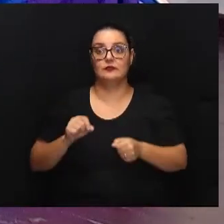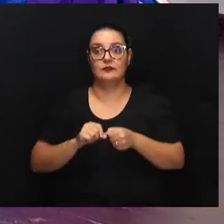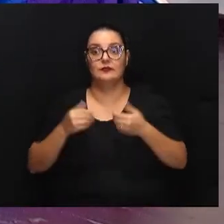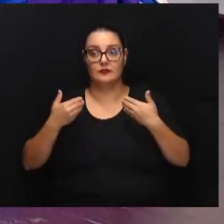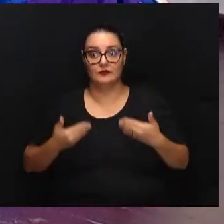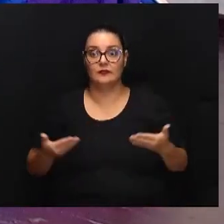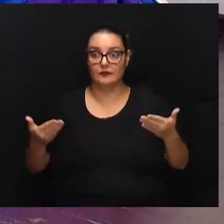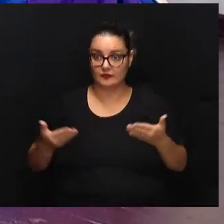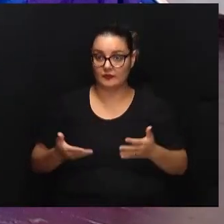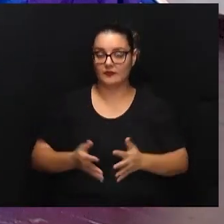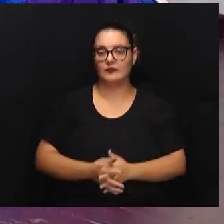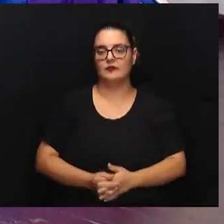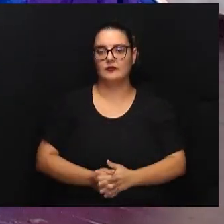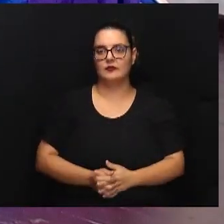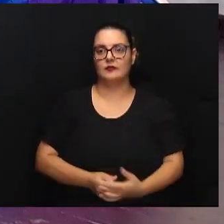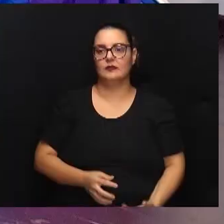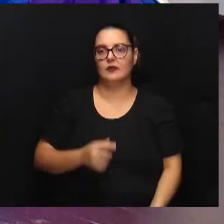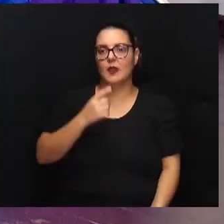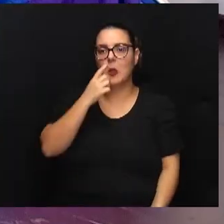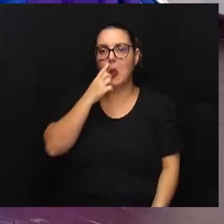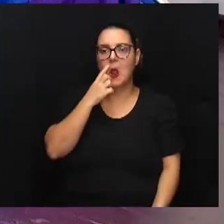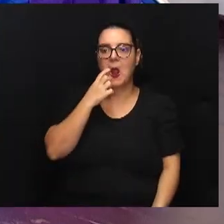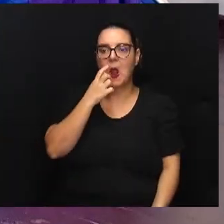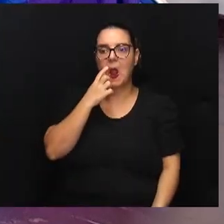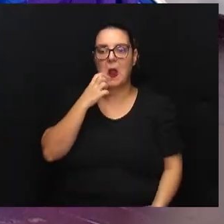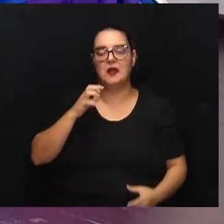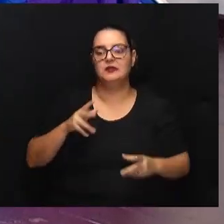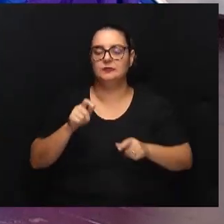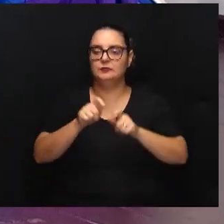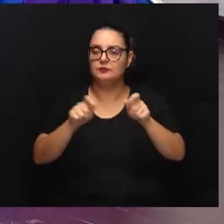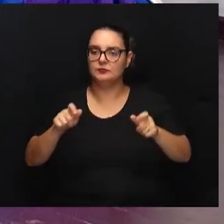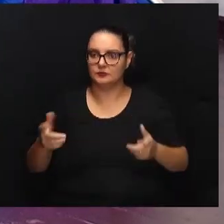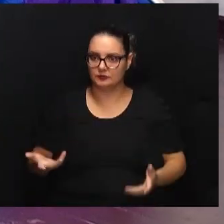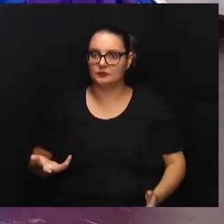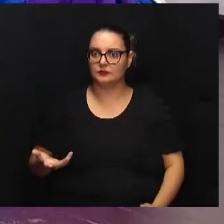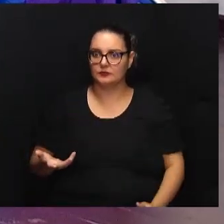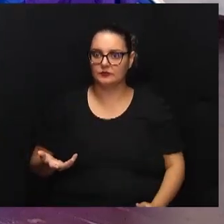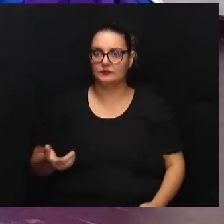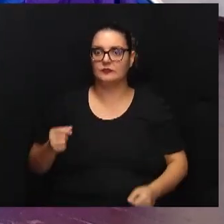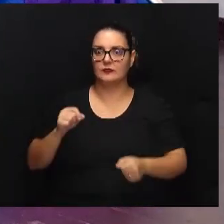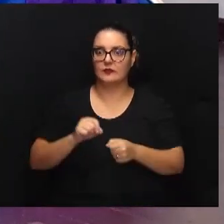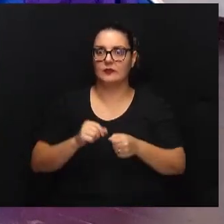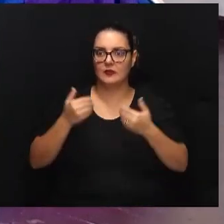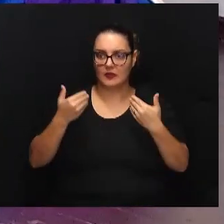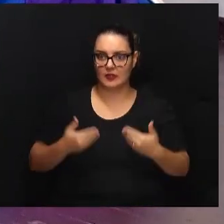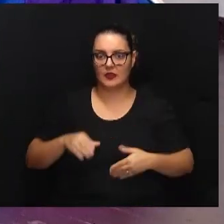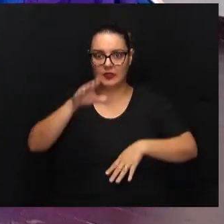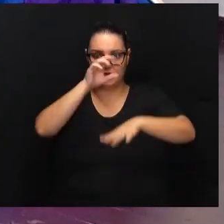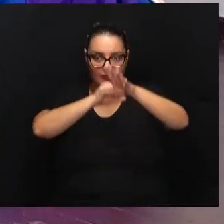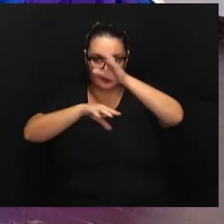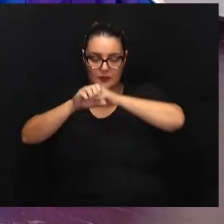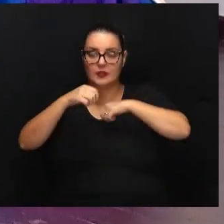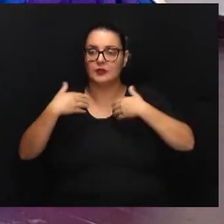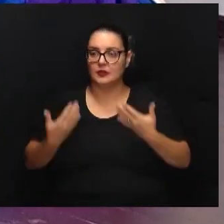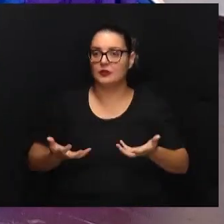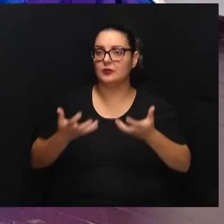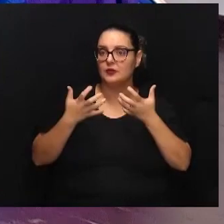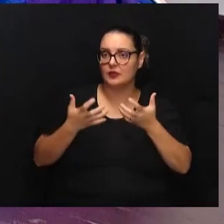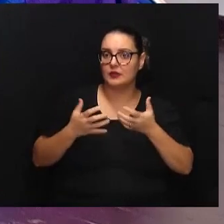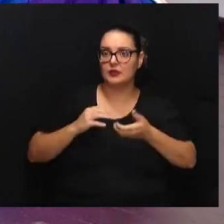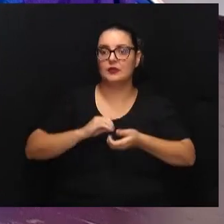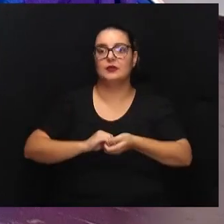Todas as pessoas que fizeram com que eu aprendesse. Então, eu gostaria de saudar a Lúcia Lisboa, que está